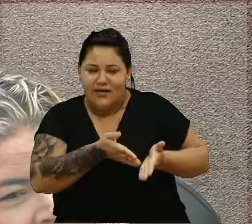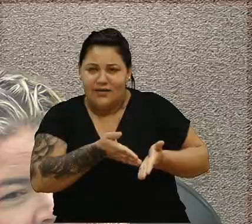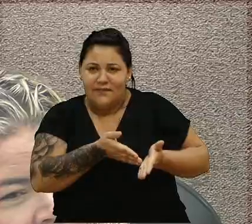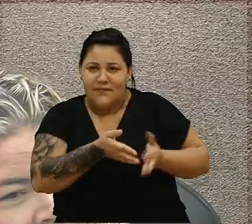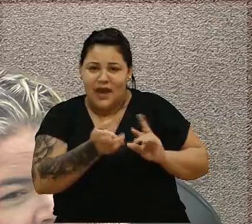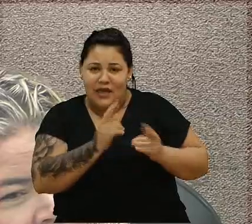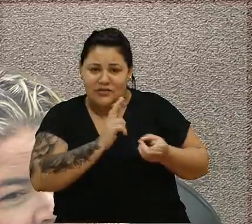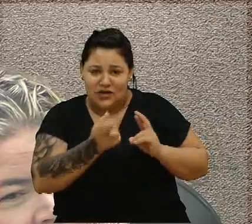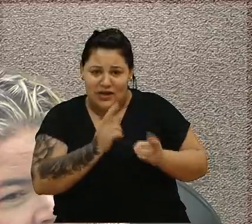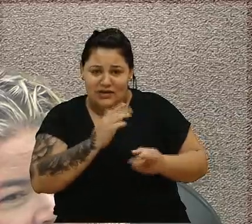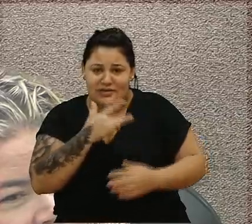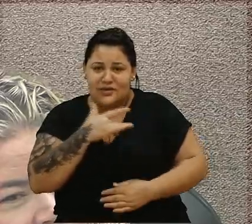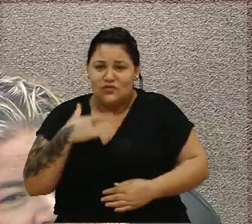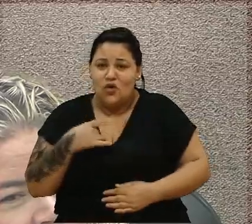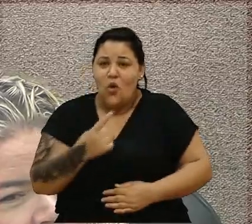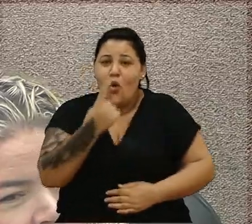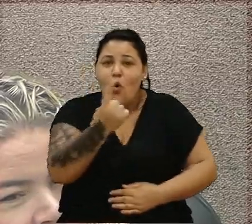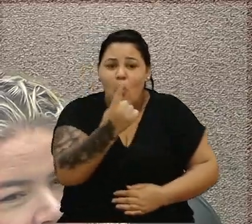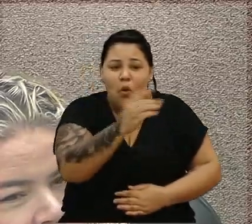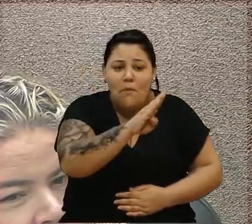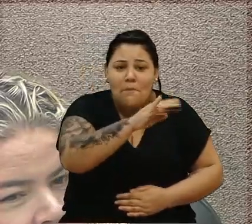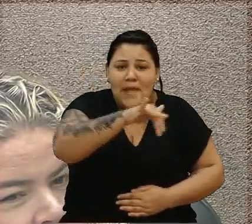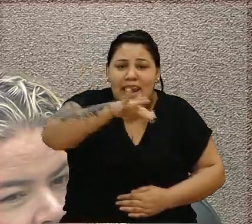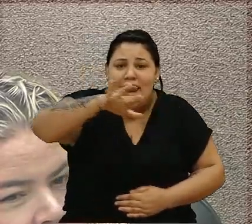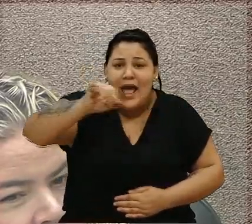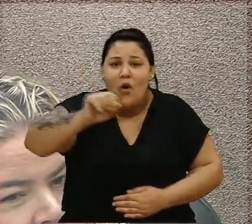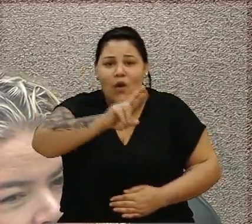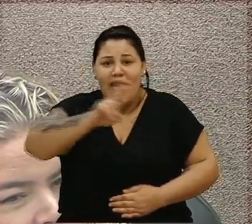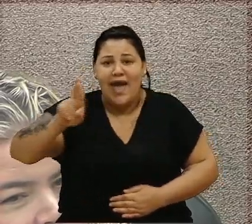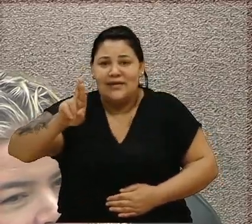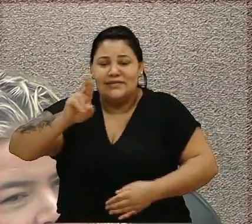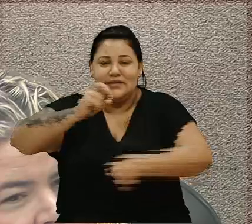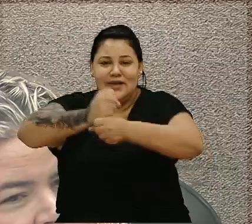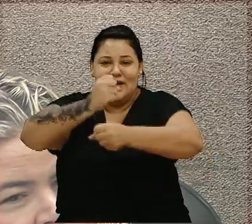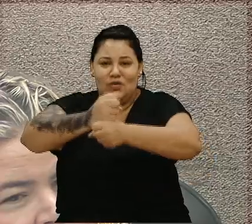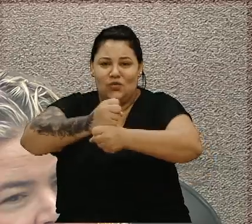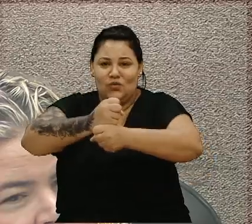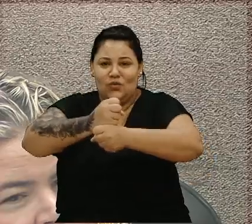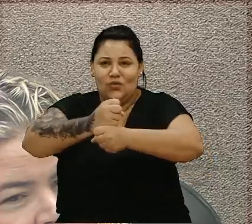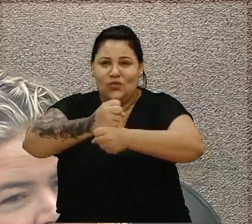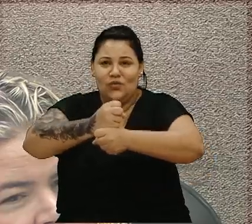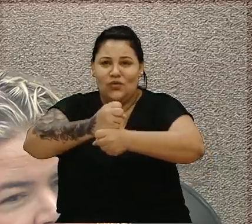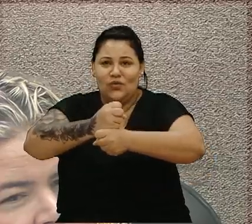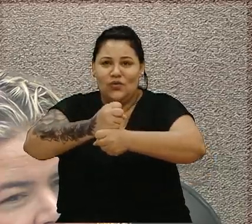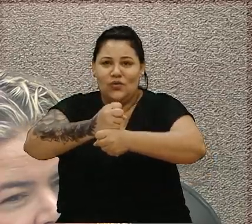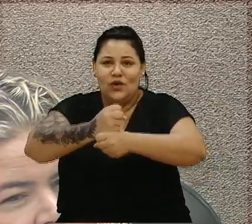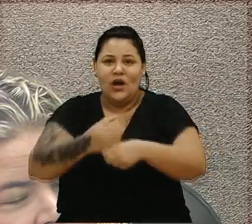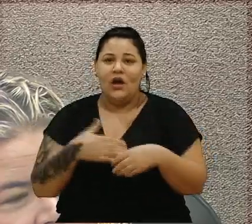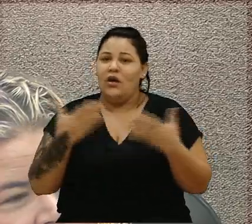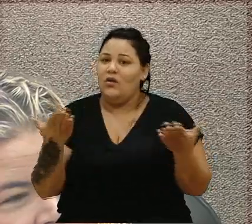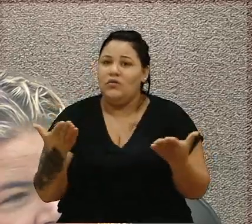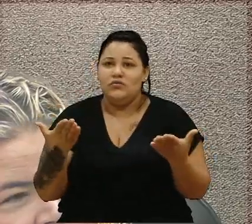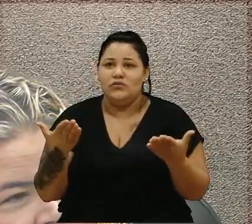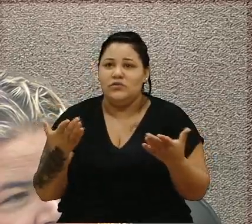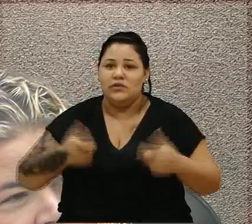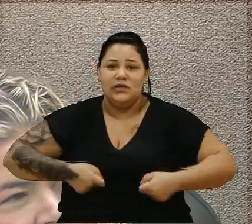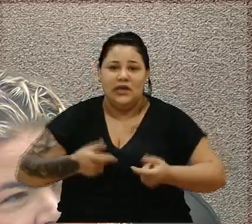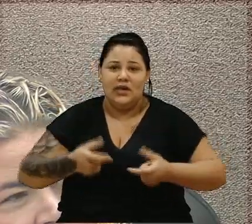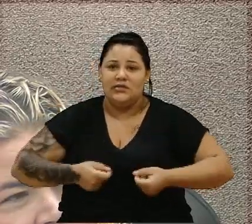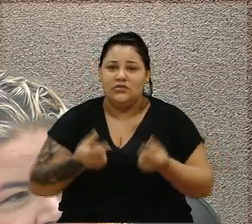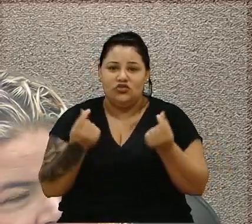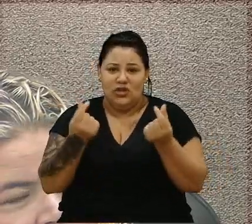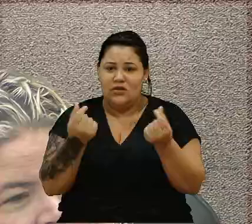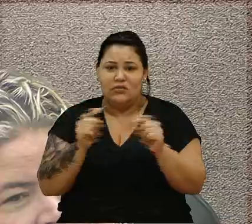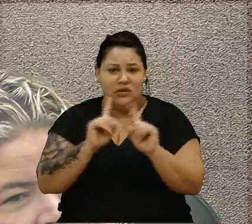da saúde, R$1 bilhão por ano. Aonde é que se gasta tanto dinheiro? Não está